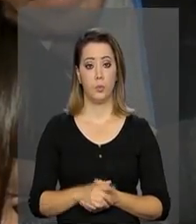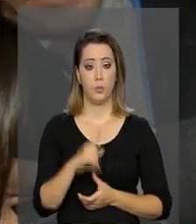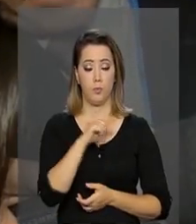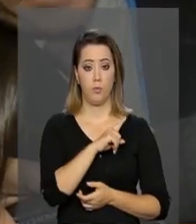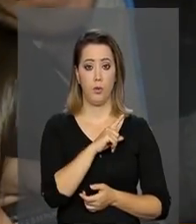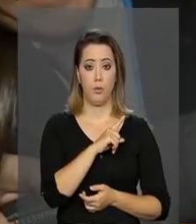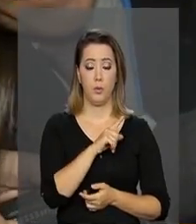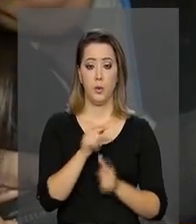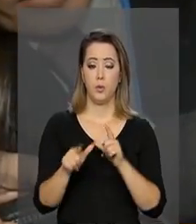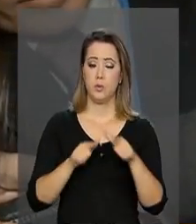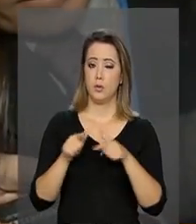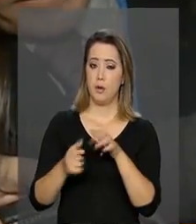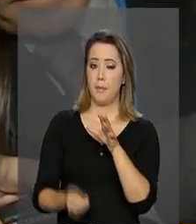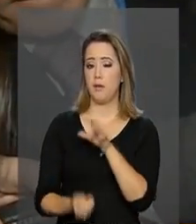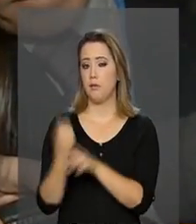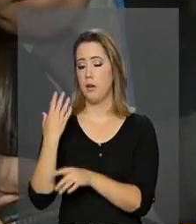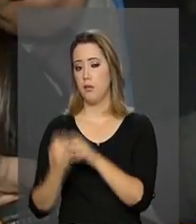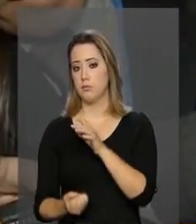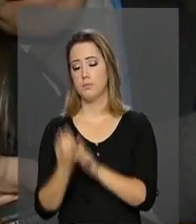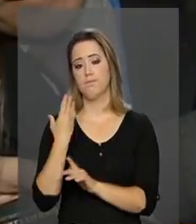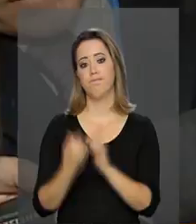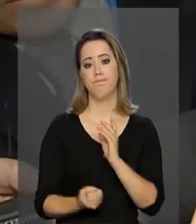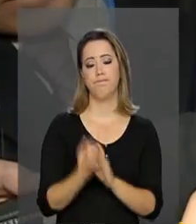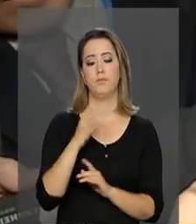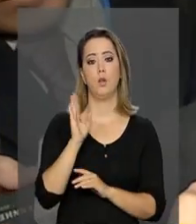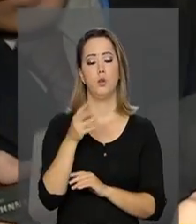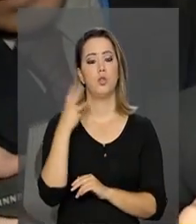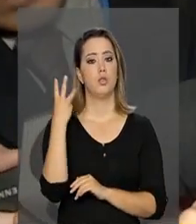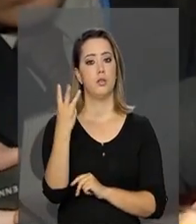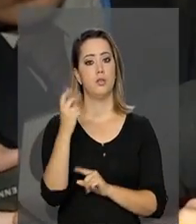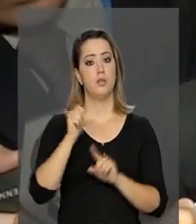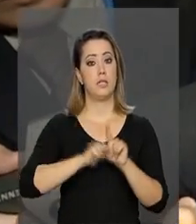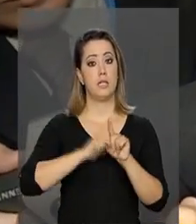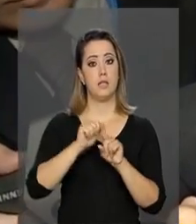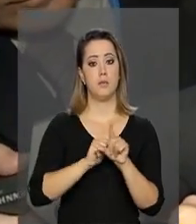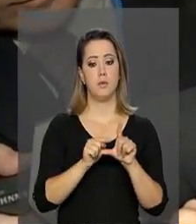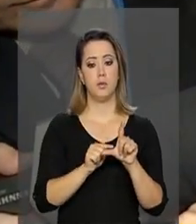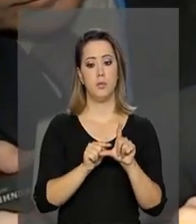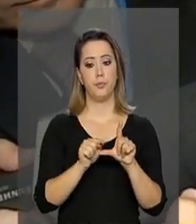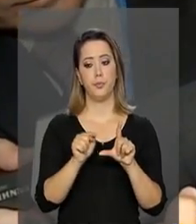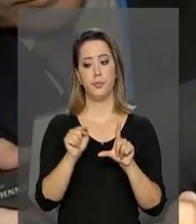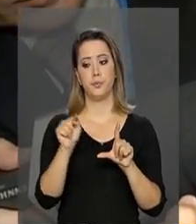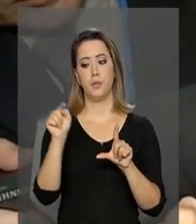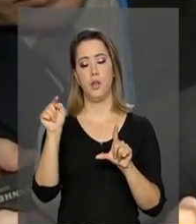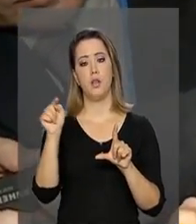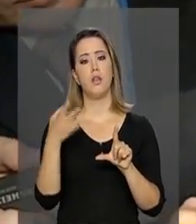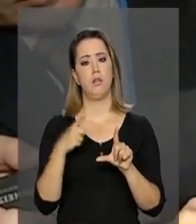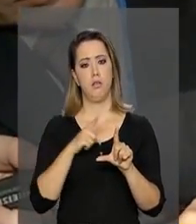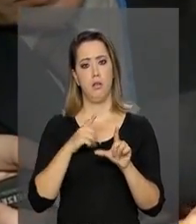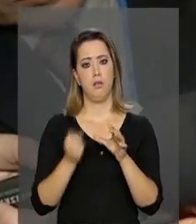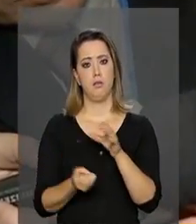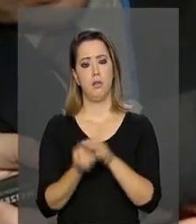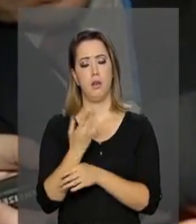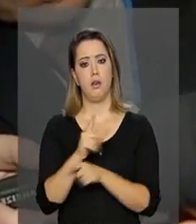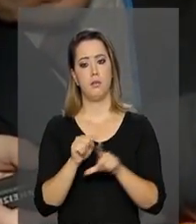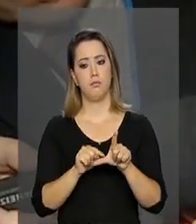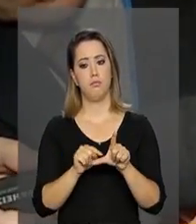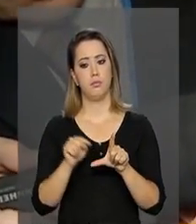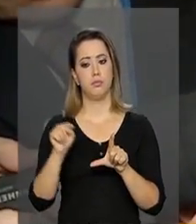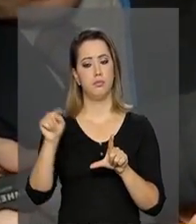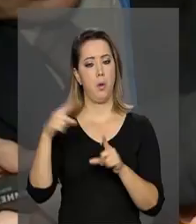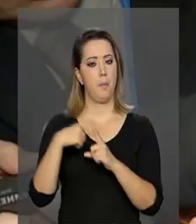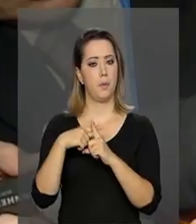empregos estão sendo criados já tivemos TR meses seguidos uma criação líquida positiva de